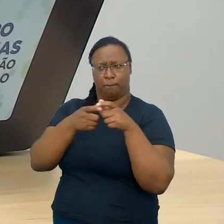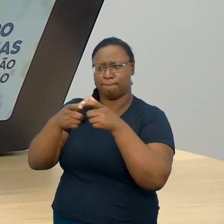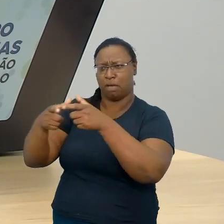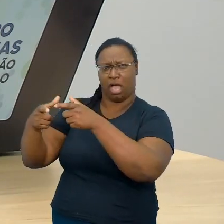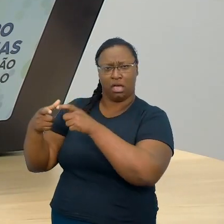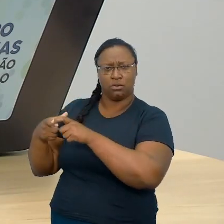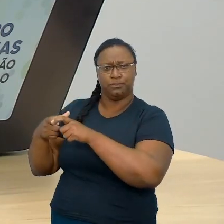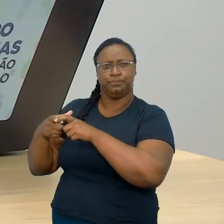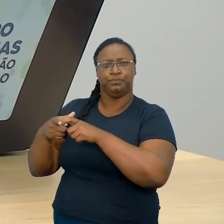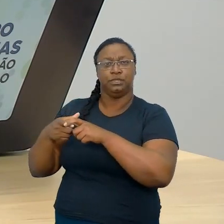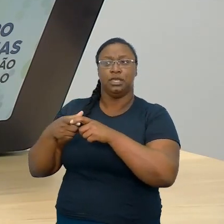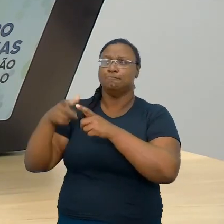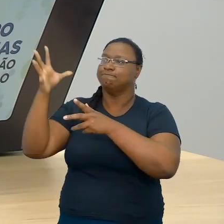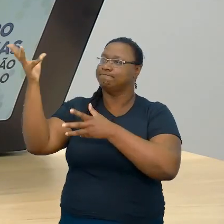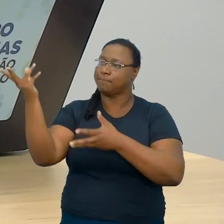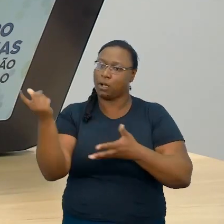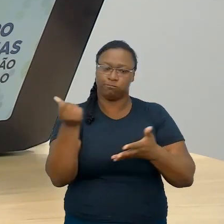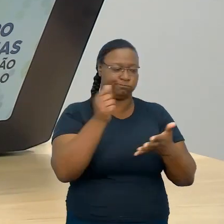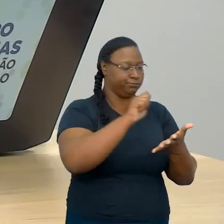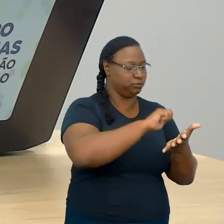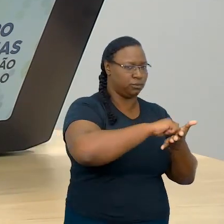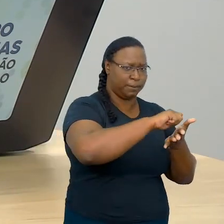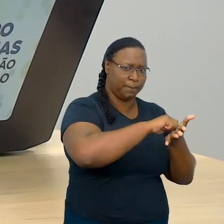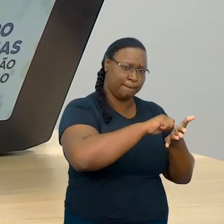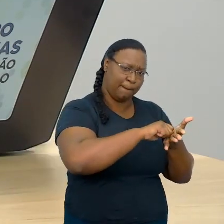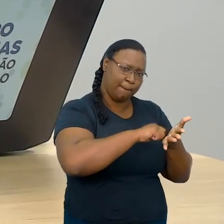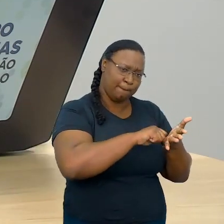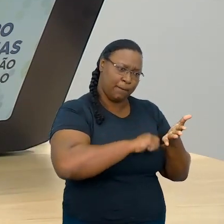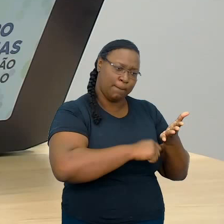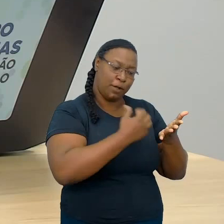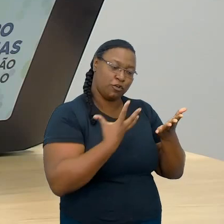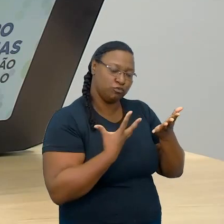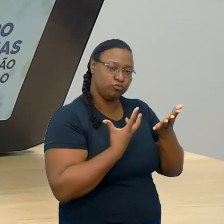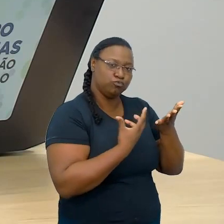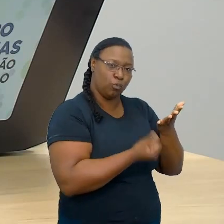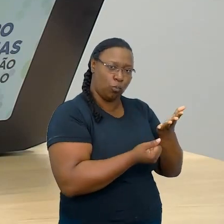bordo e vai fazendo anotações para você chegar a uma conclusão, né?